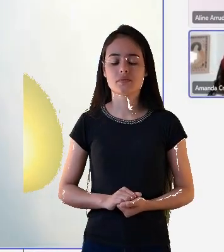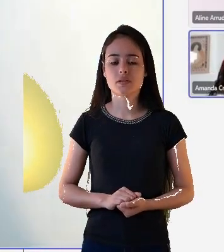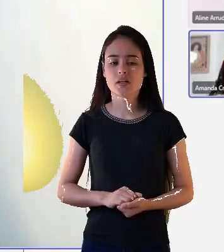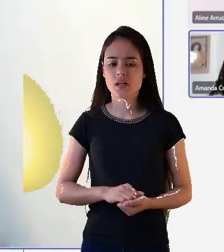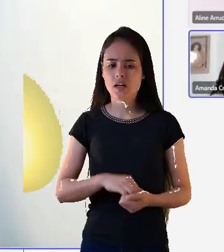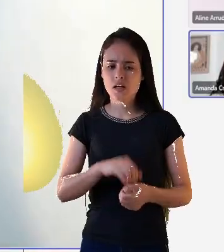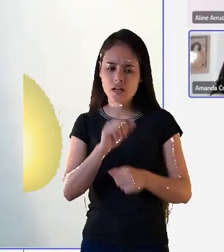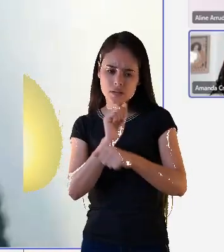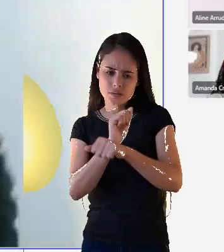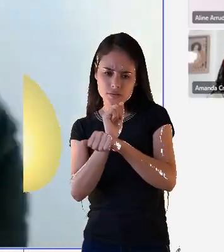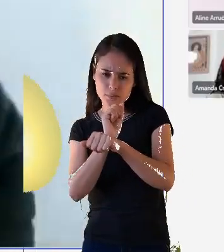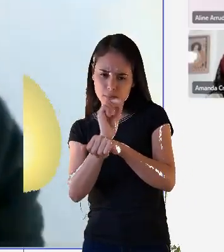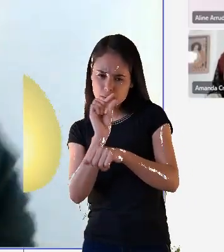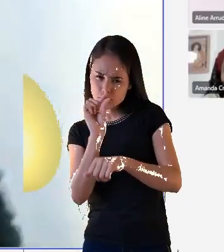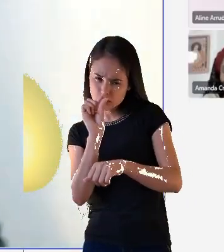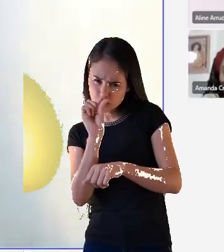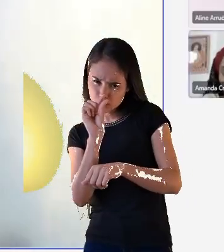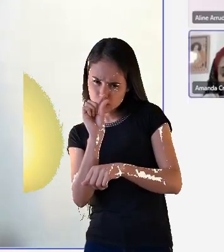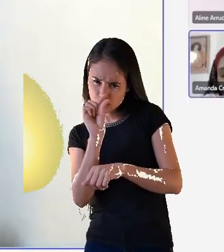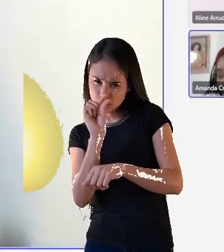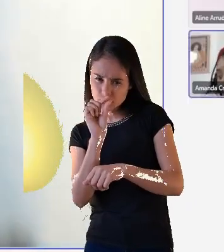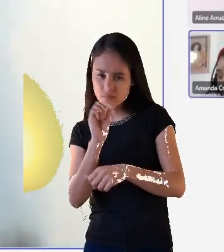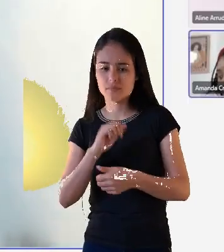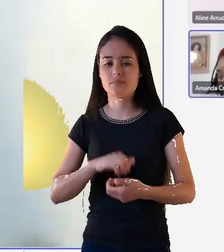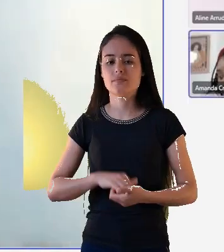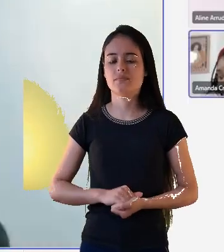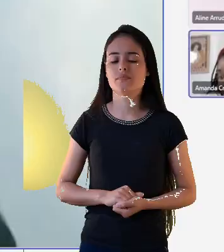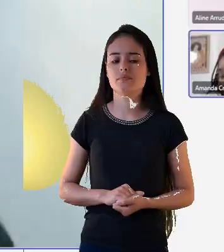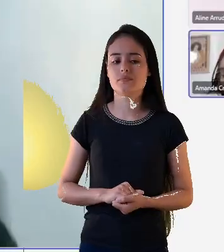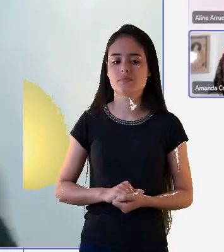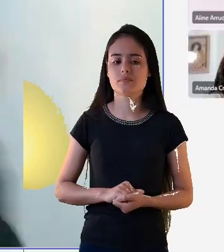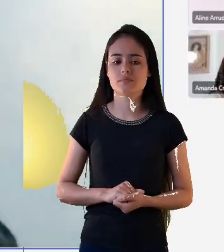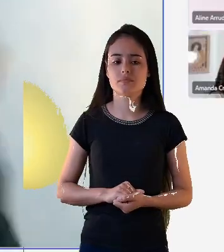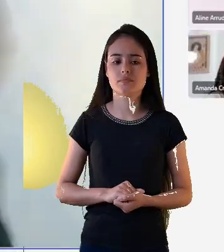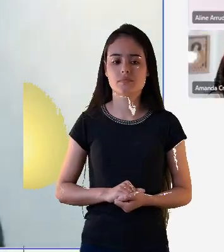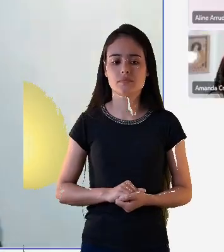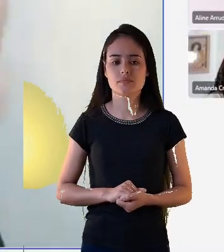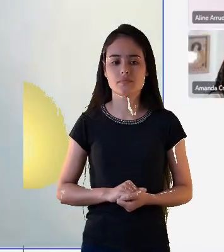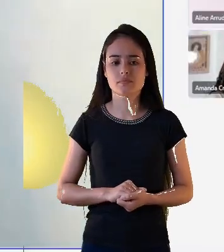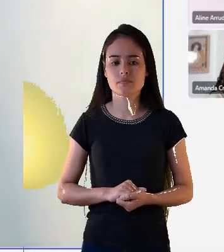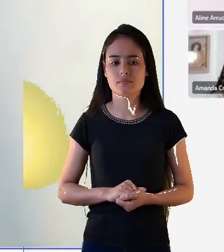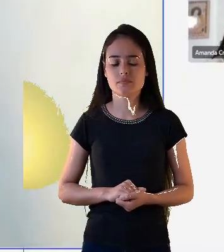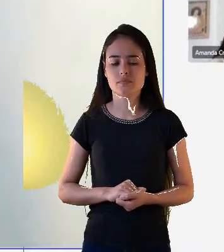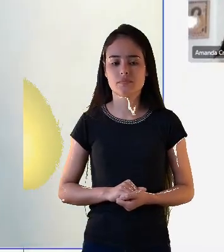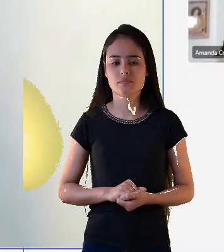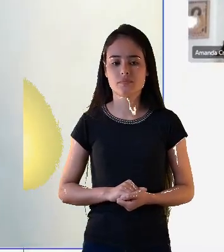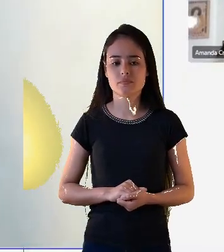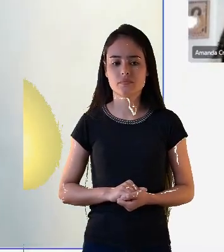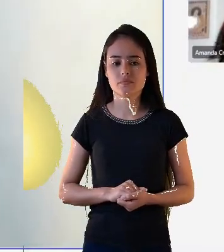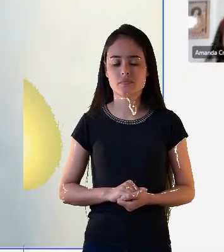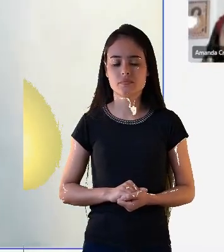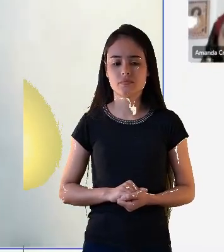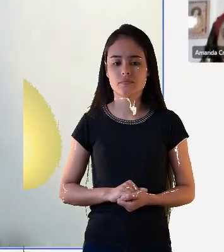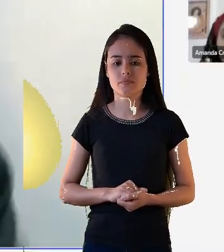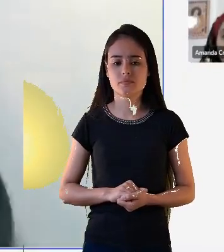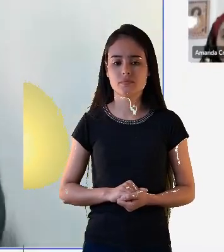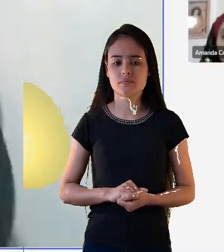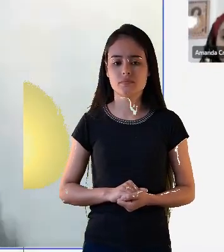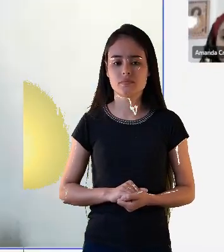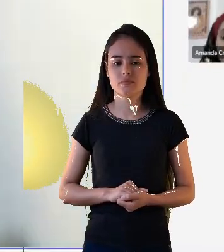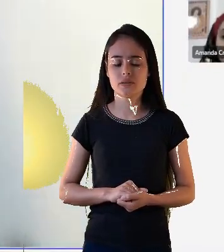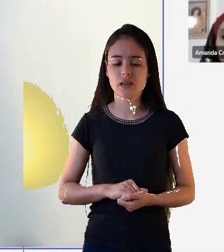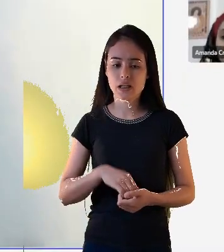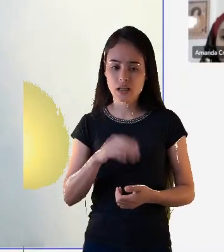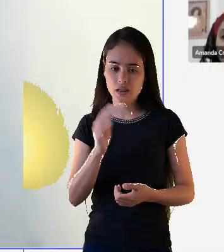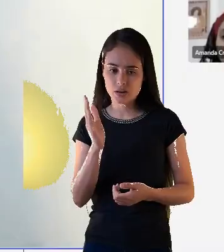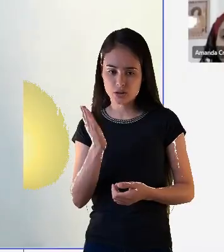dar tudo legal. Perfeito. Quem está acompanhando, são poucos segundinhos assim para a gente fazer a transição de sala.